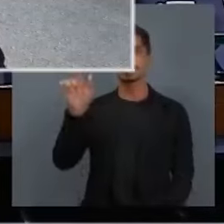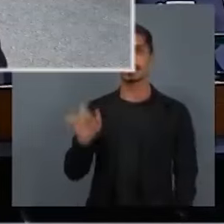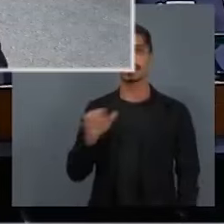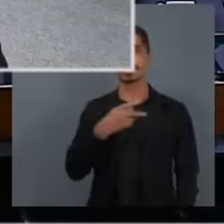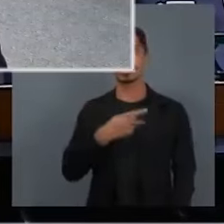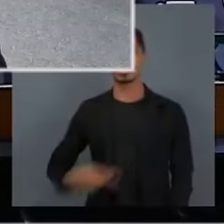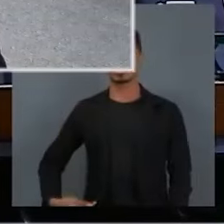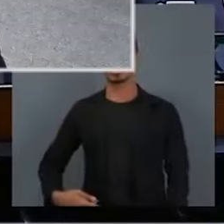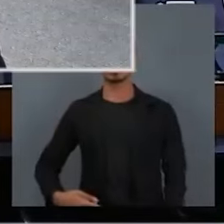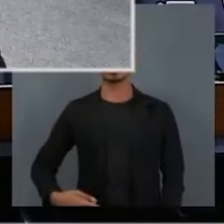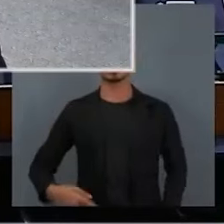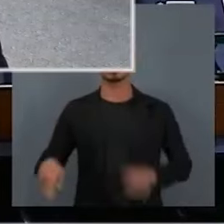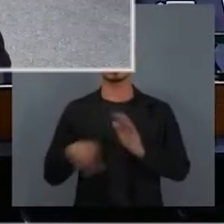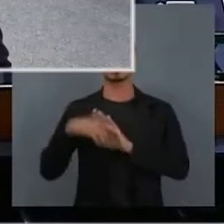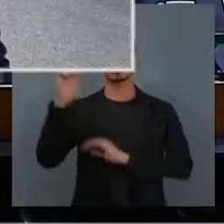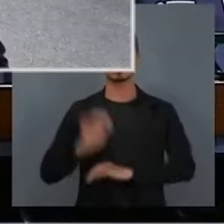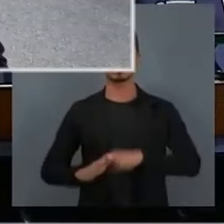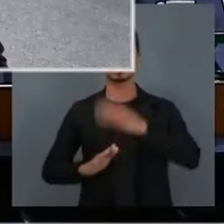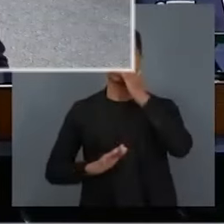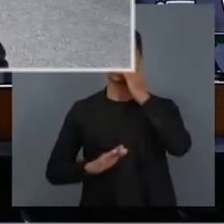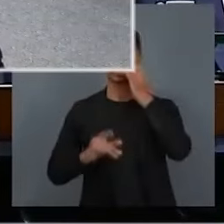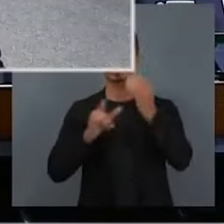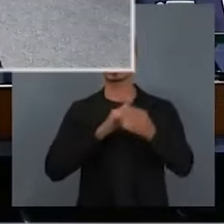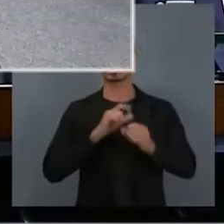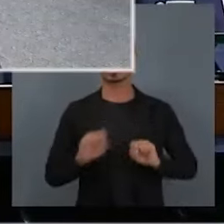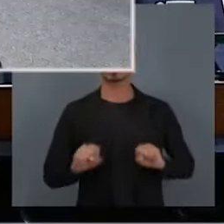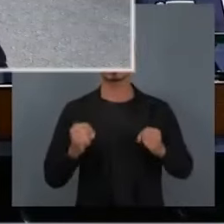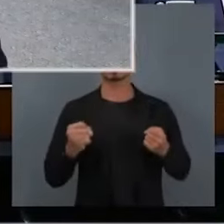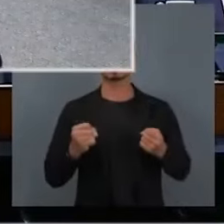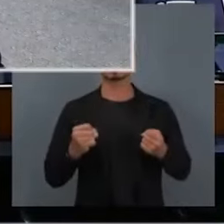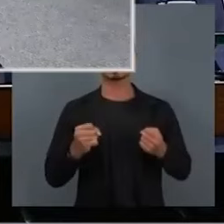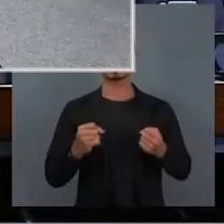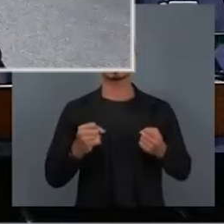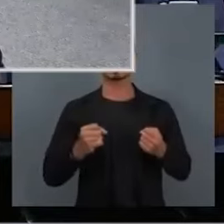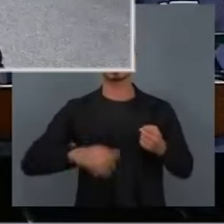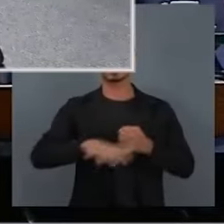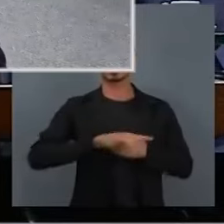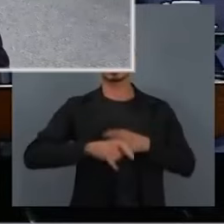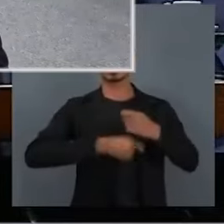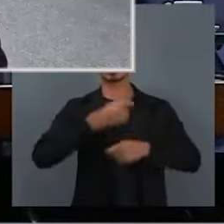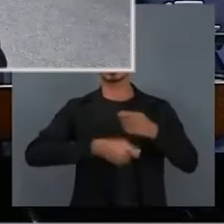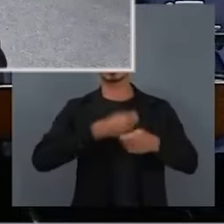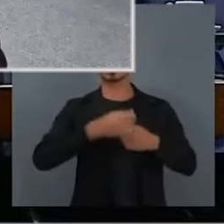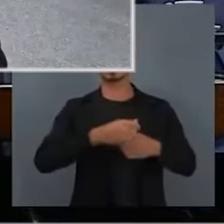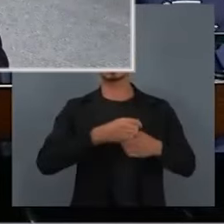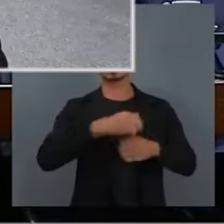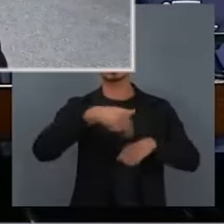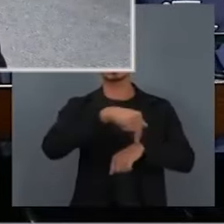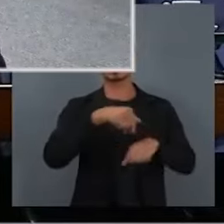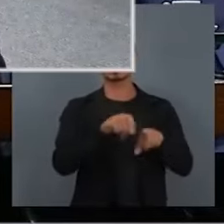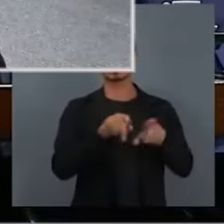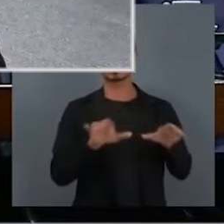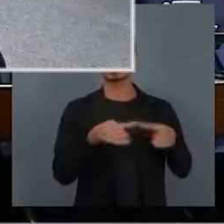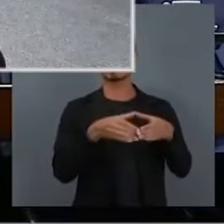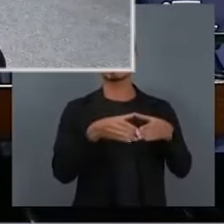eles a proposta que prevê a regularização dos jogos de azar, essa que deve gerar um bom rendimento para o governo, e também